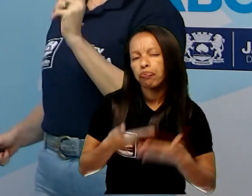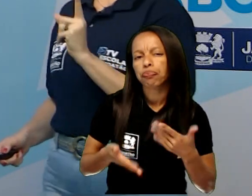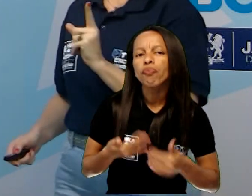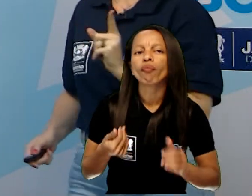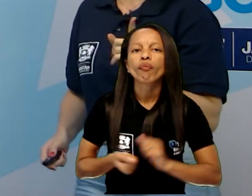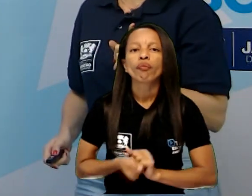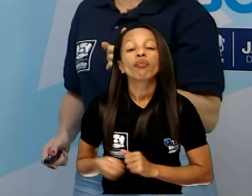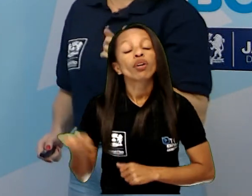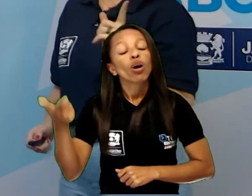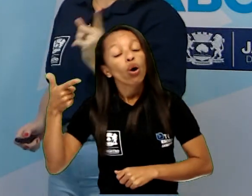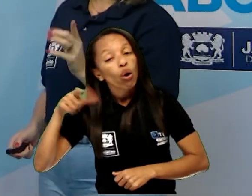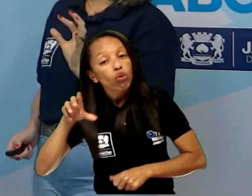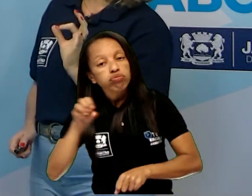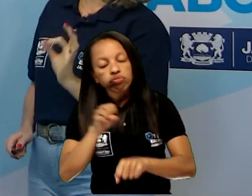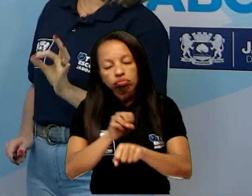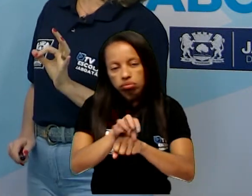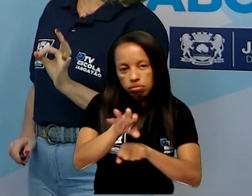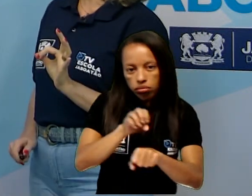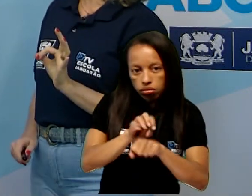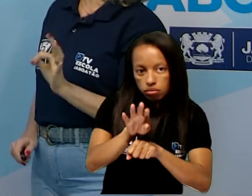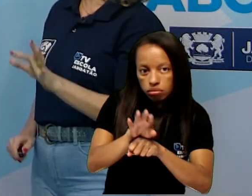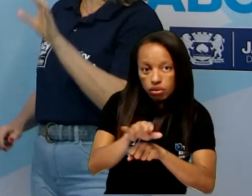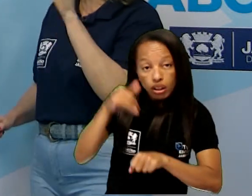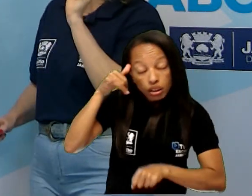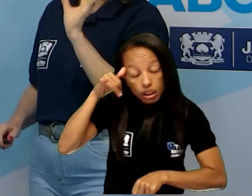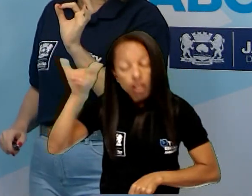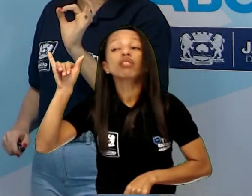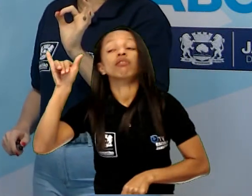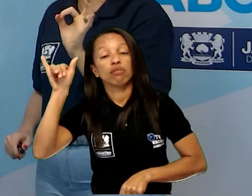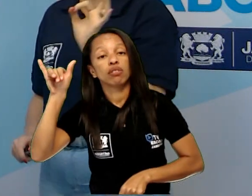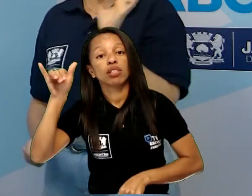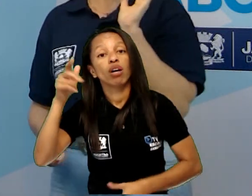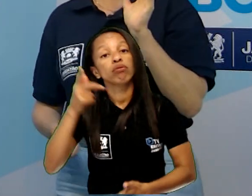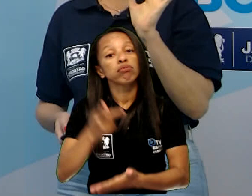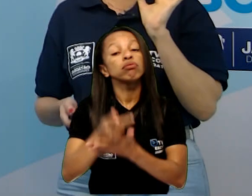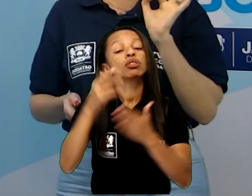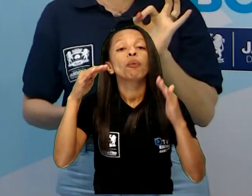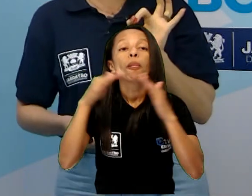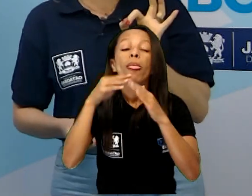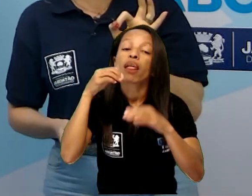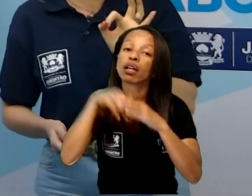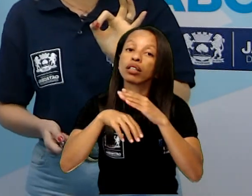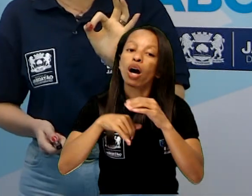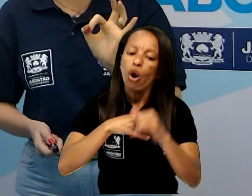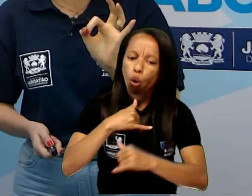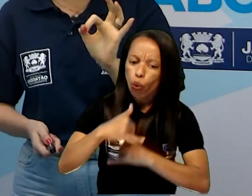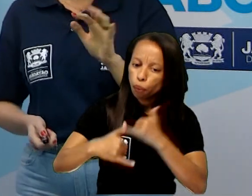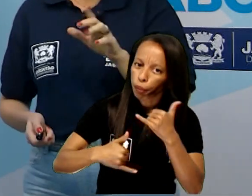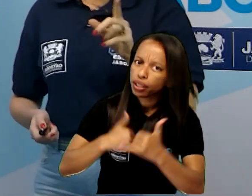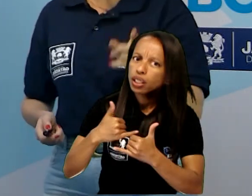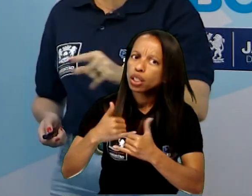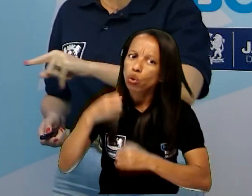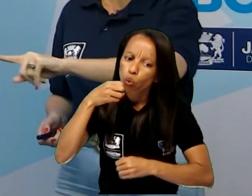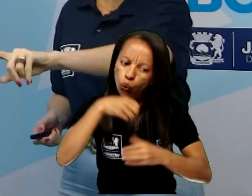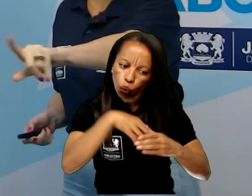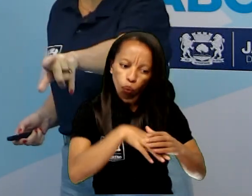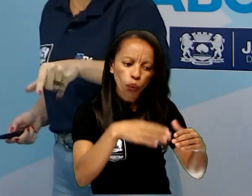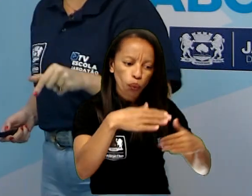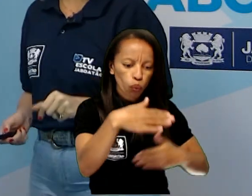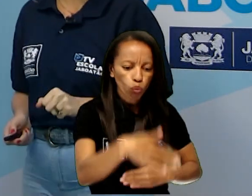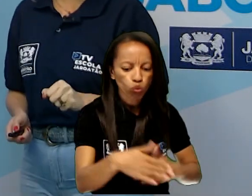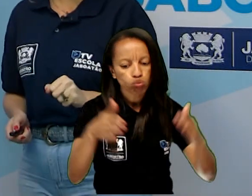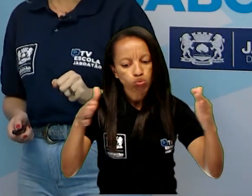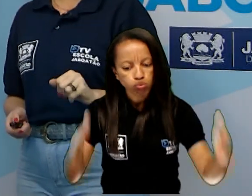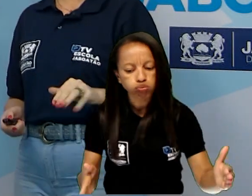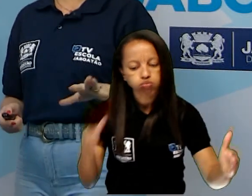outra dica importante de prevenção de acidentes domésticos é que os brinquedos devem ser bem guardados. Nada de deixar objetos